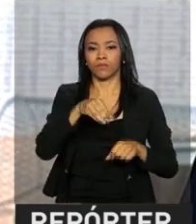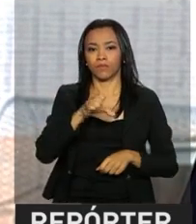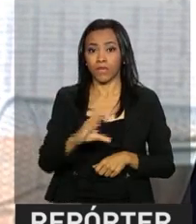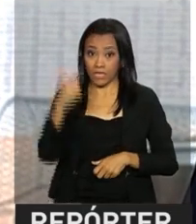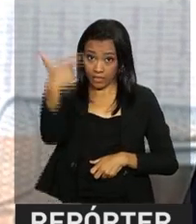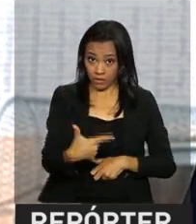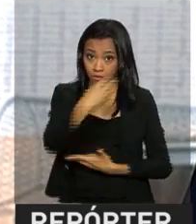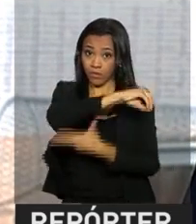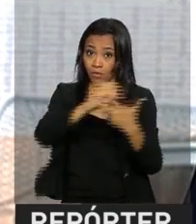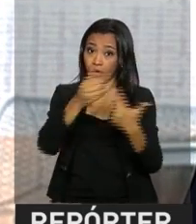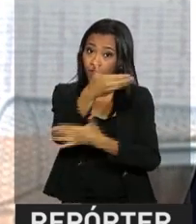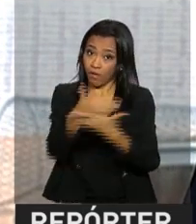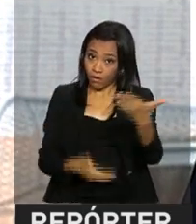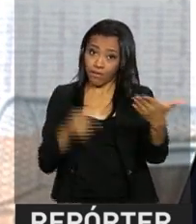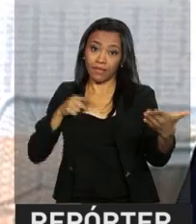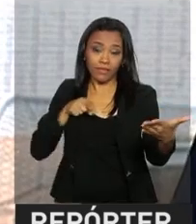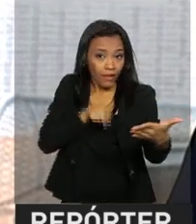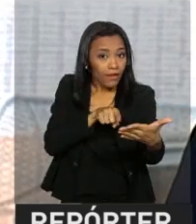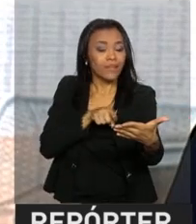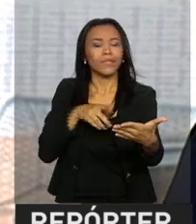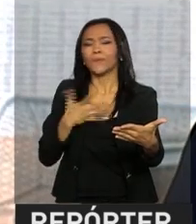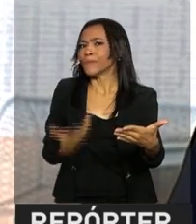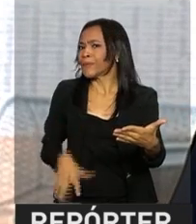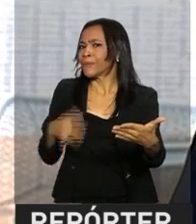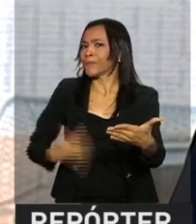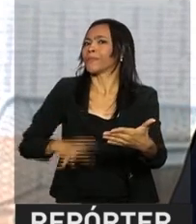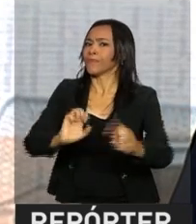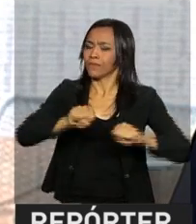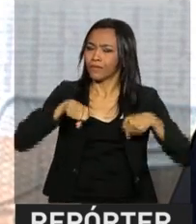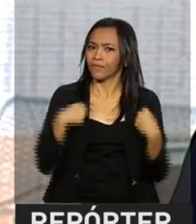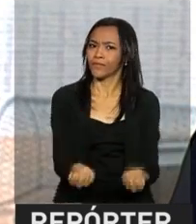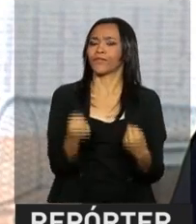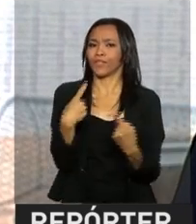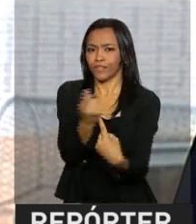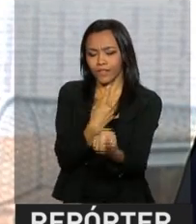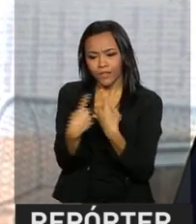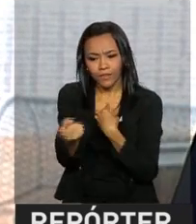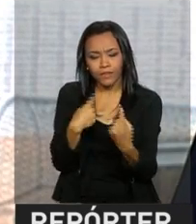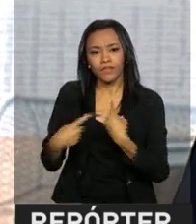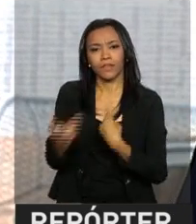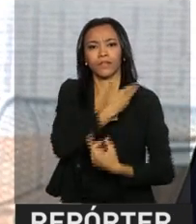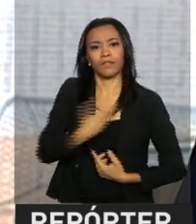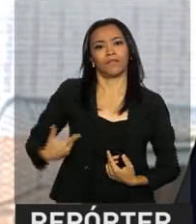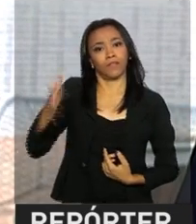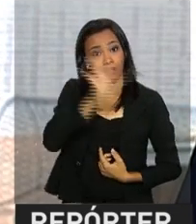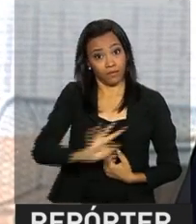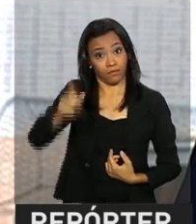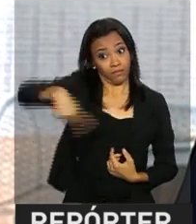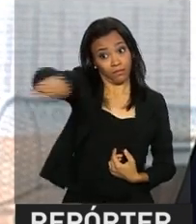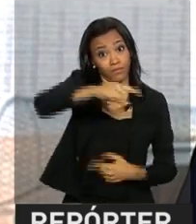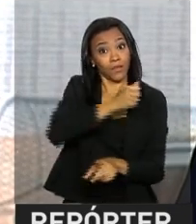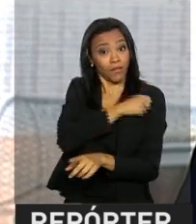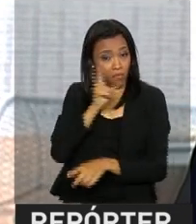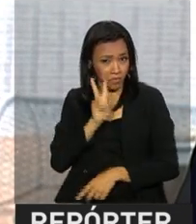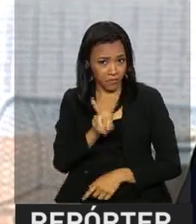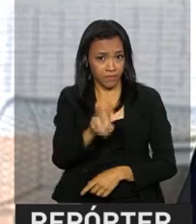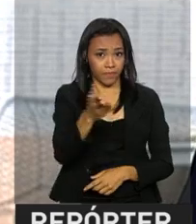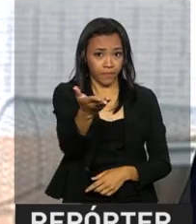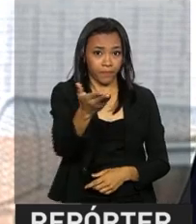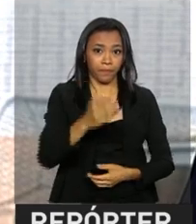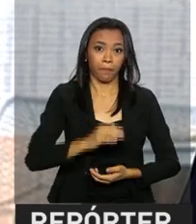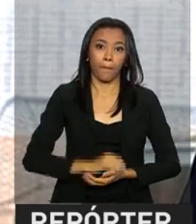dessa segunda aplicação do exame representa o esforço do diálogo do governo federal com os estudantes. Vamos ouvi-lo.